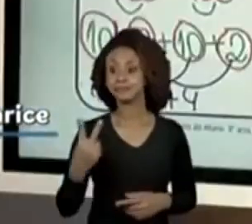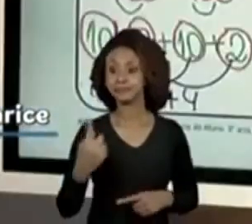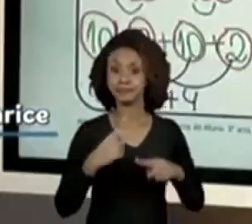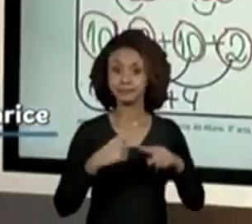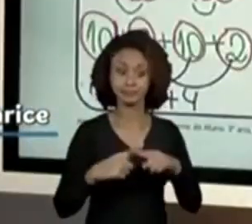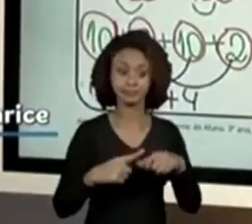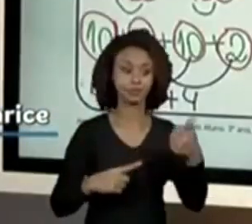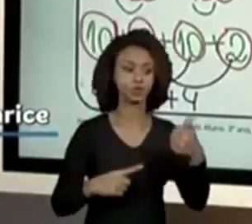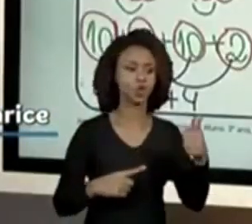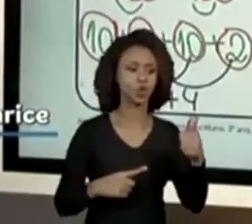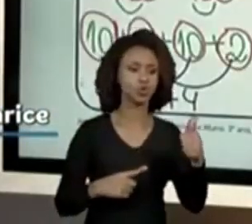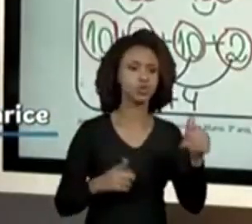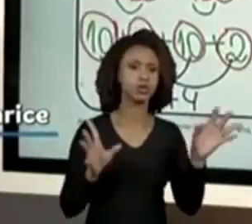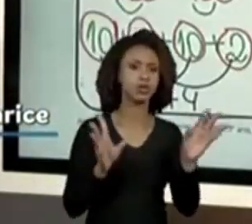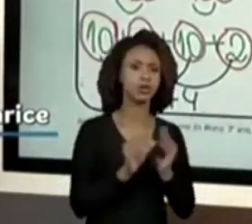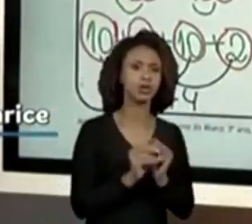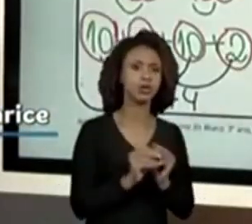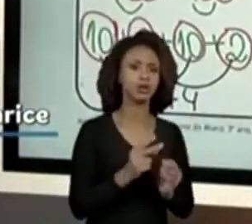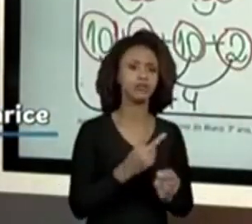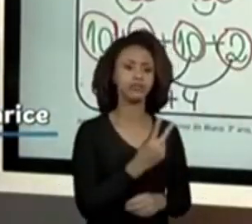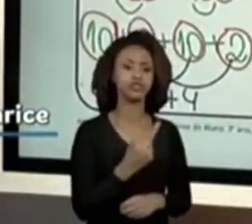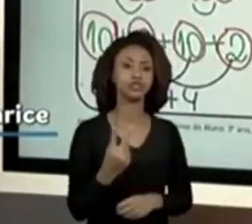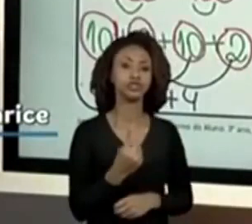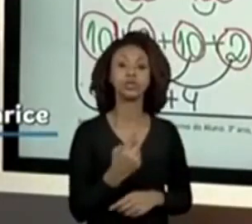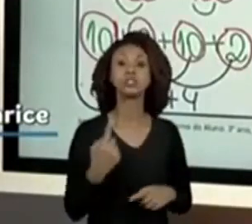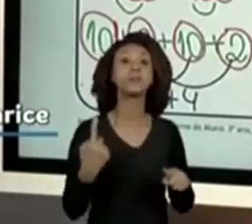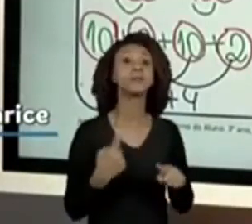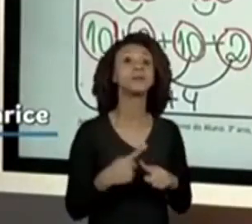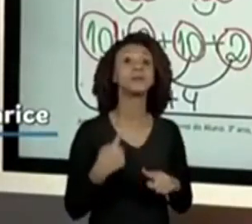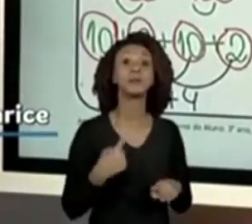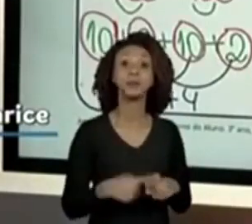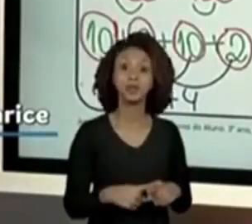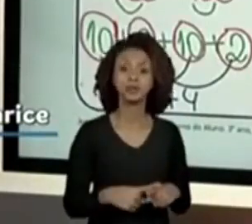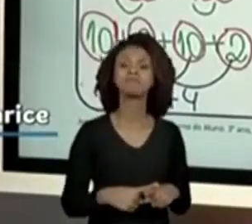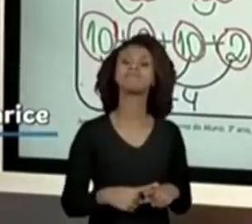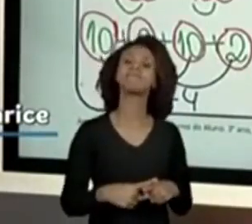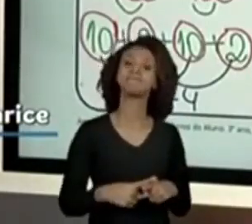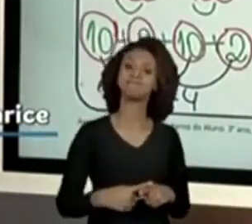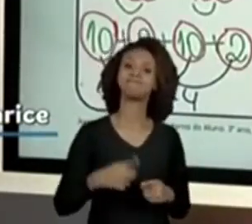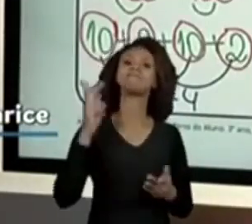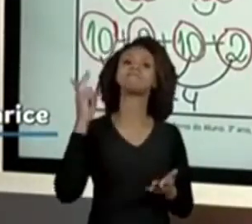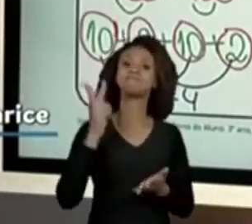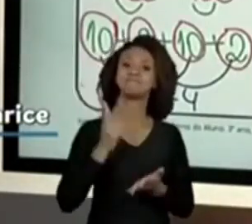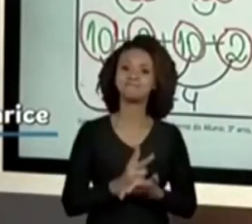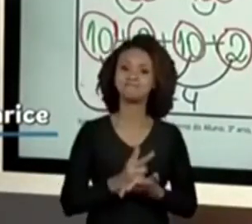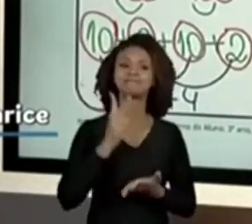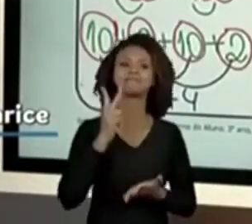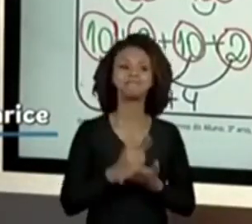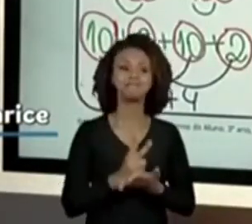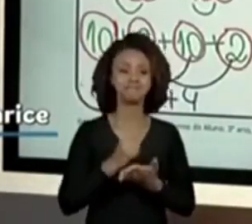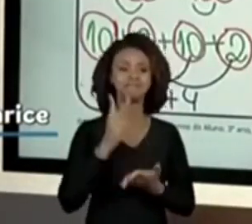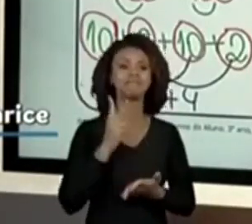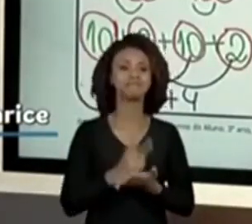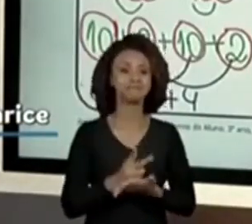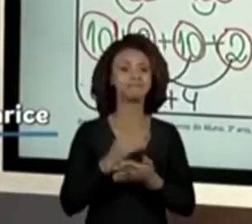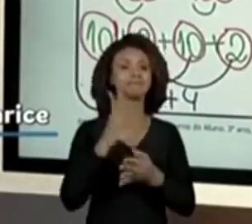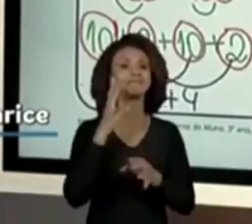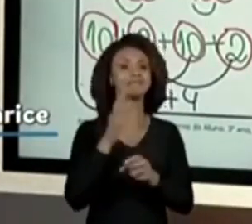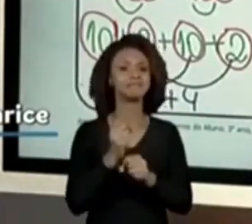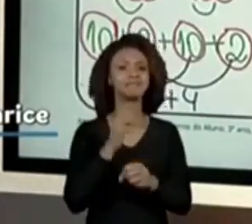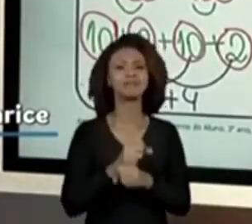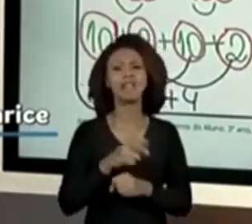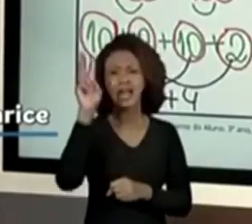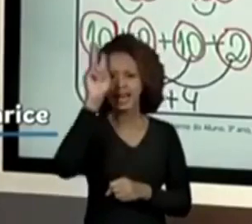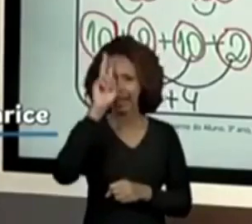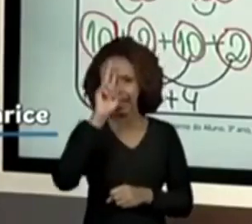2 vezes 11 vai ser 22 porque ela continuou contando, tá, gente? De 2 em 2. Tabuada do 2